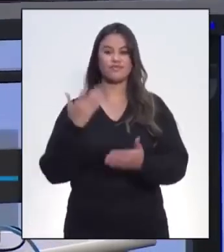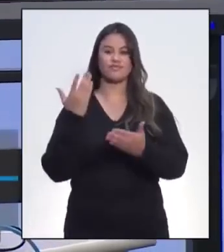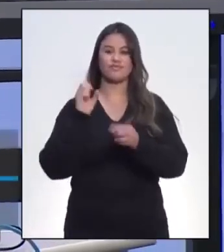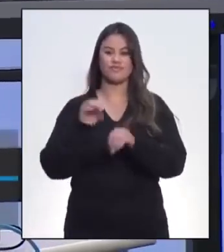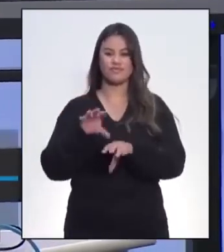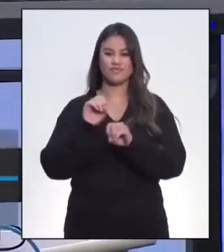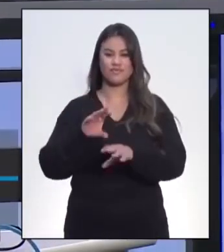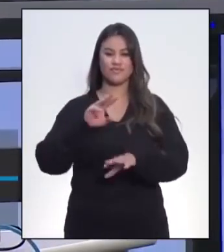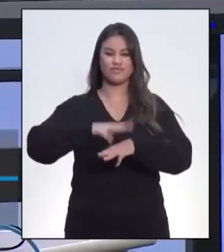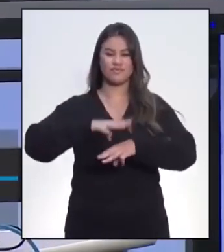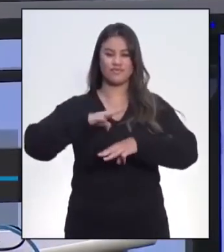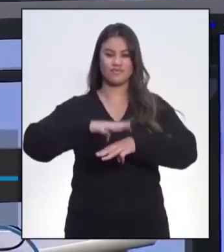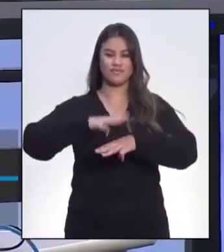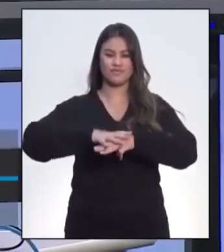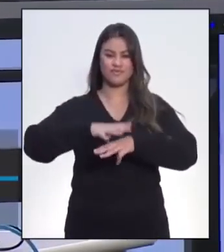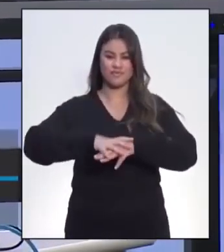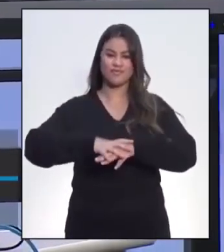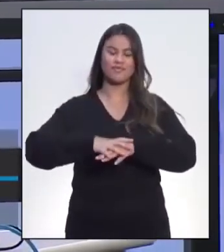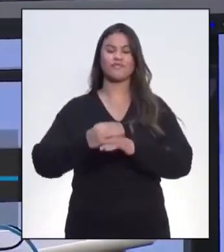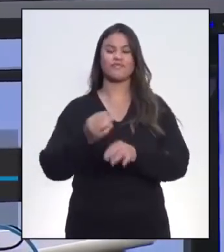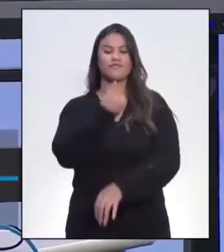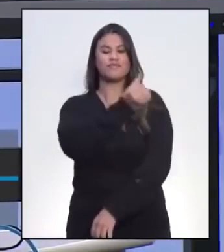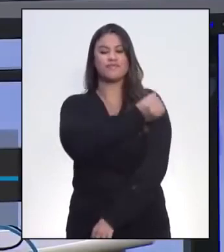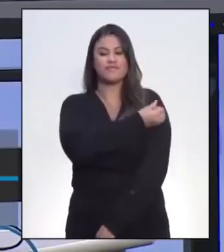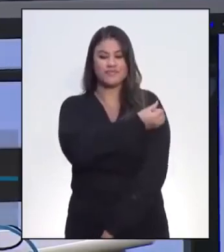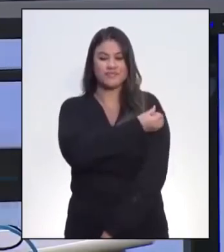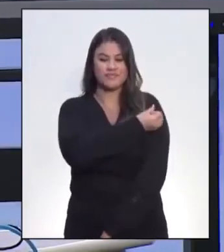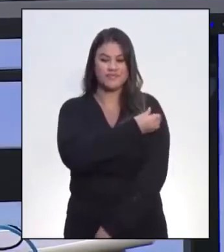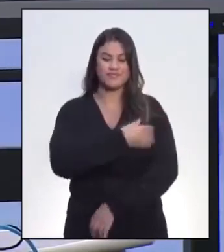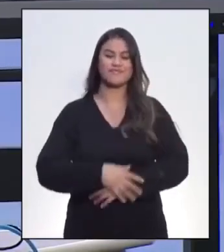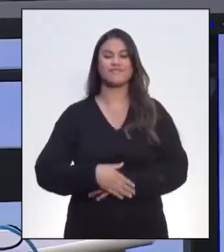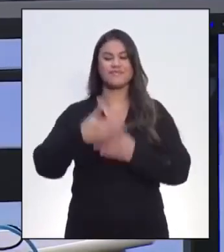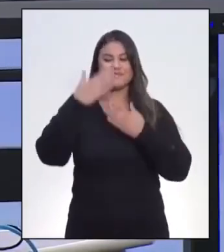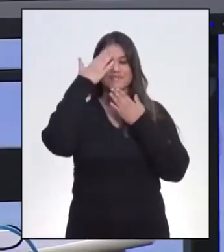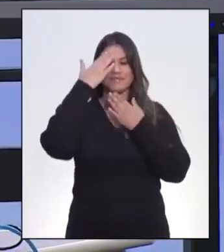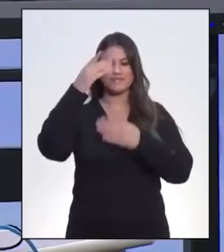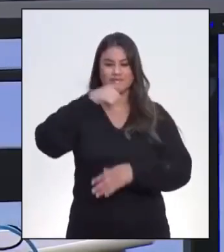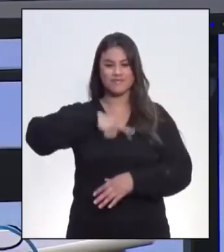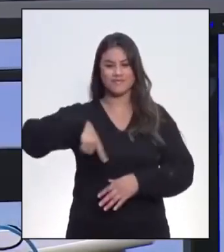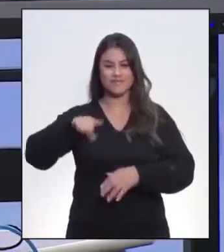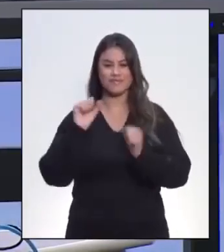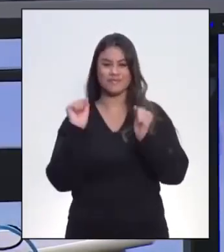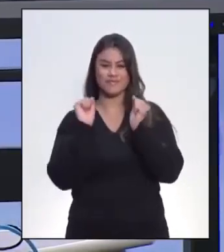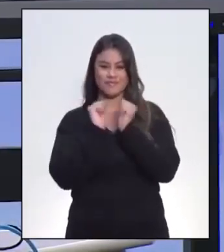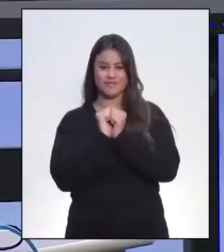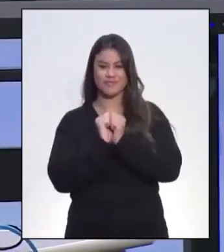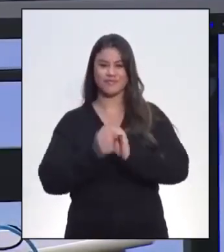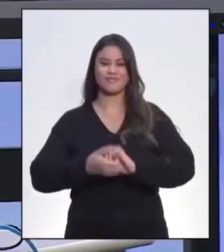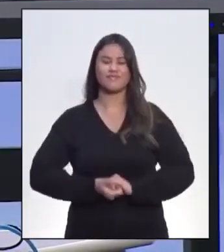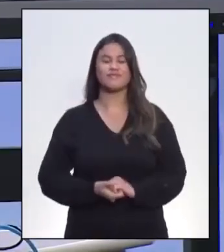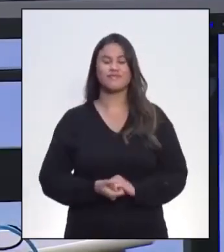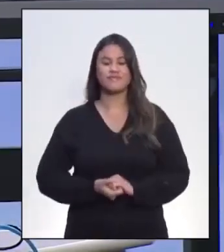6º ano do ensino fundamental. Muito obrigado pela participação de todos